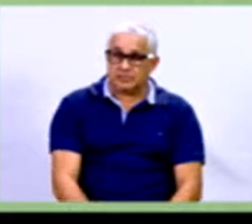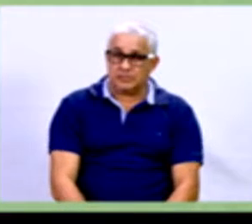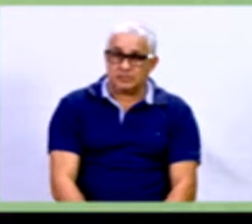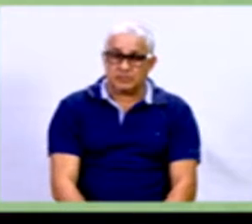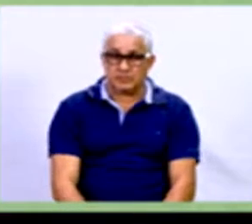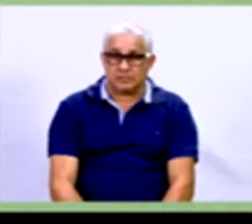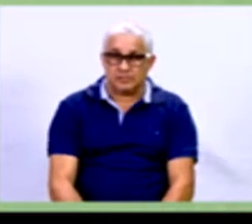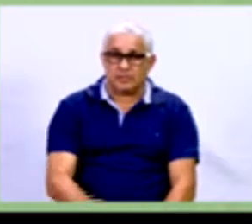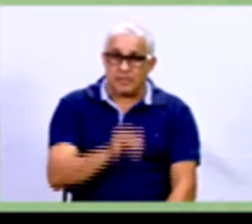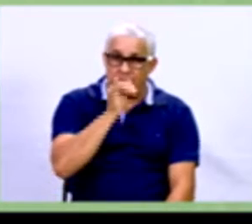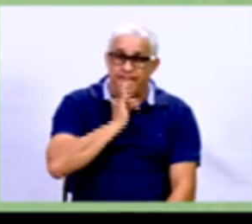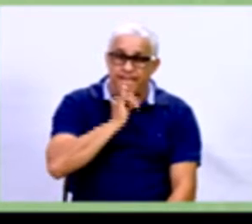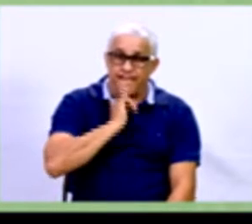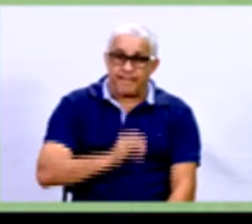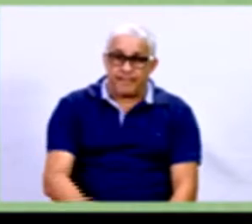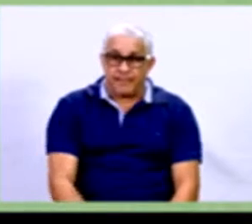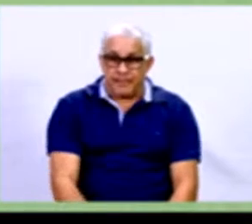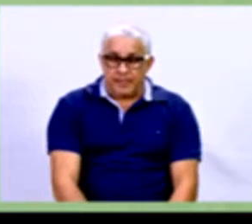Exemplo,